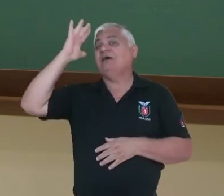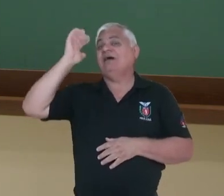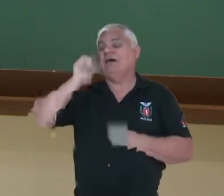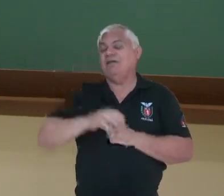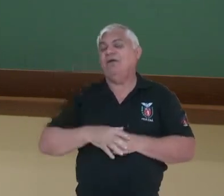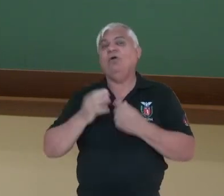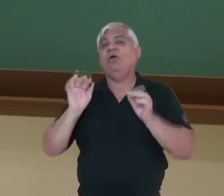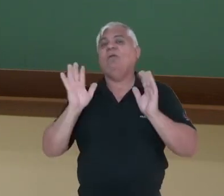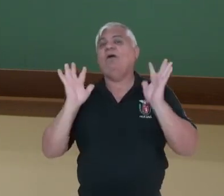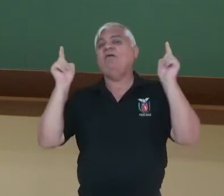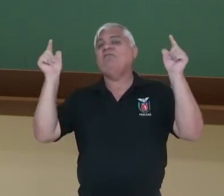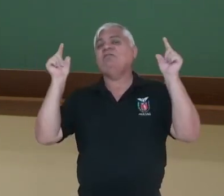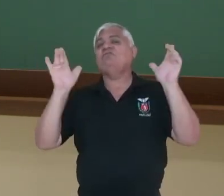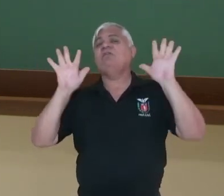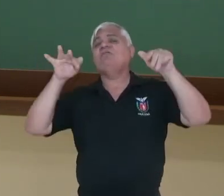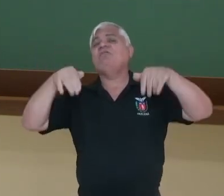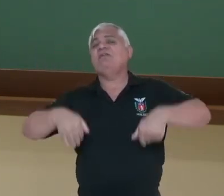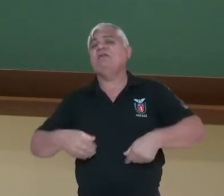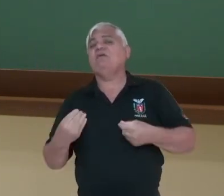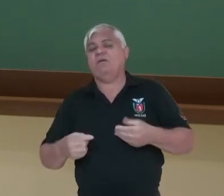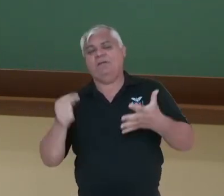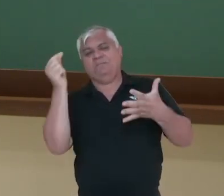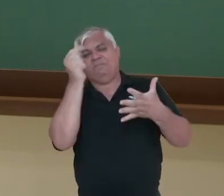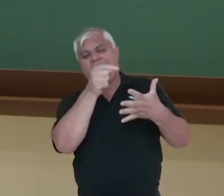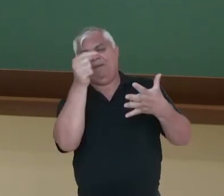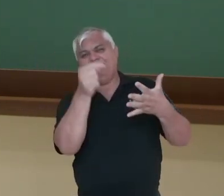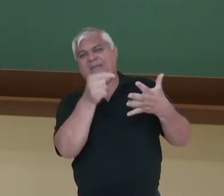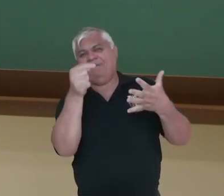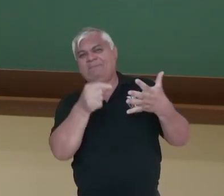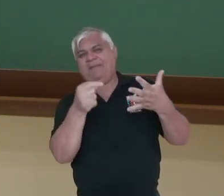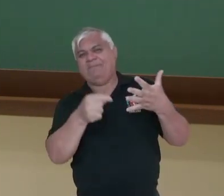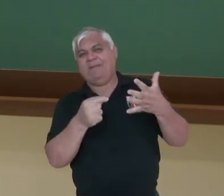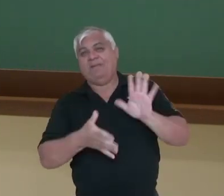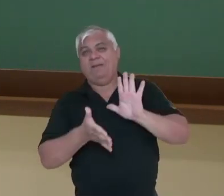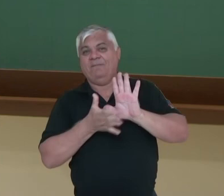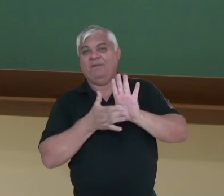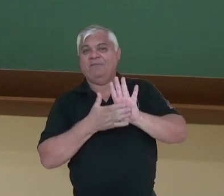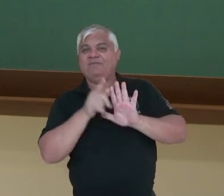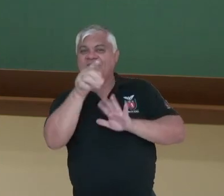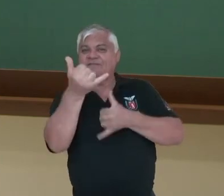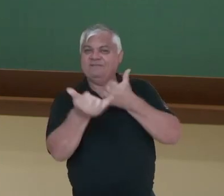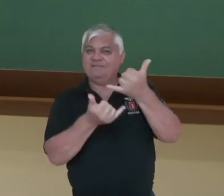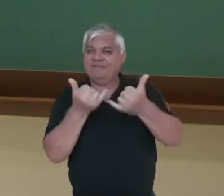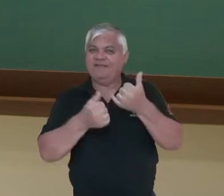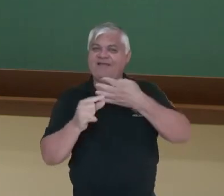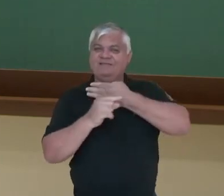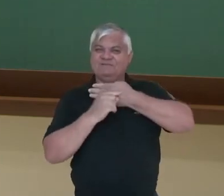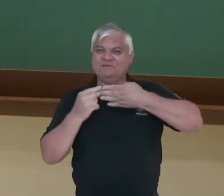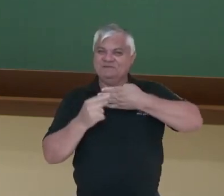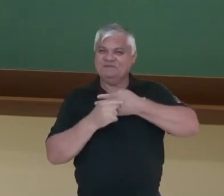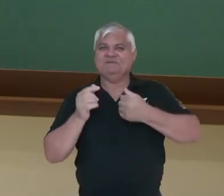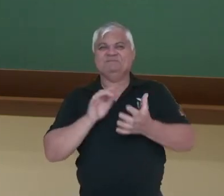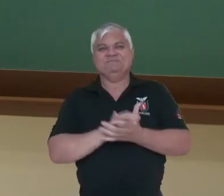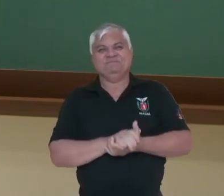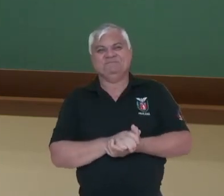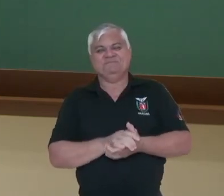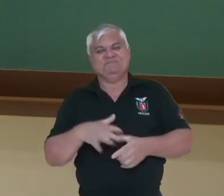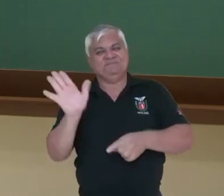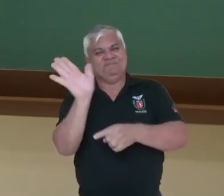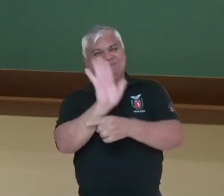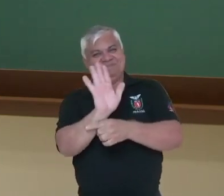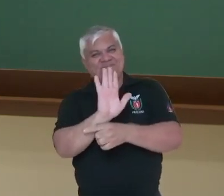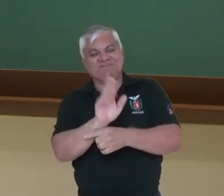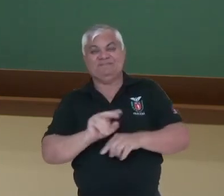aventura terminou, né? Então temos aqui a proposta para vocês brincarem aí de escritores, certo? Esse